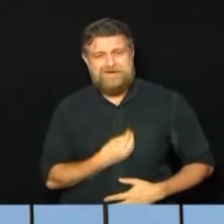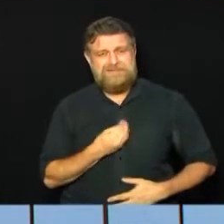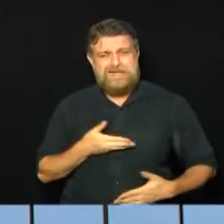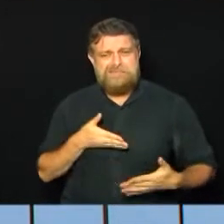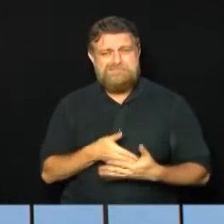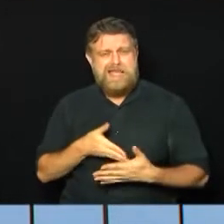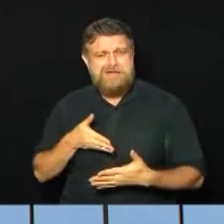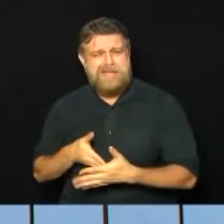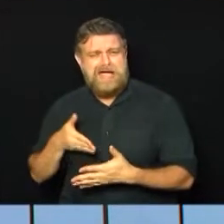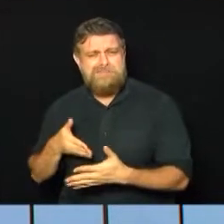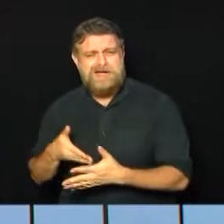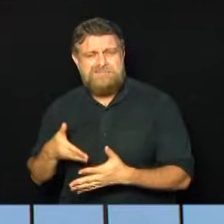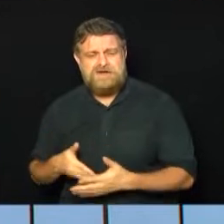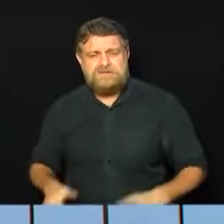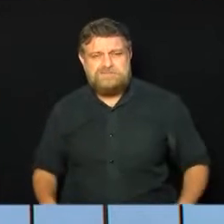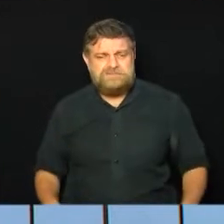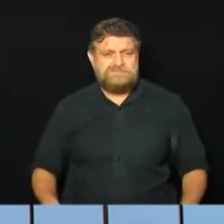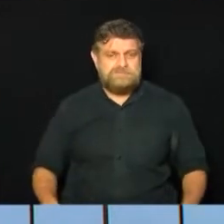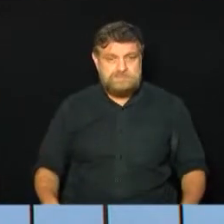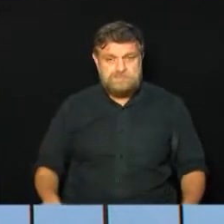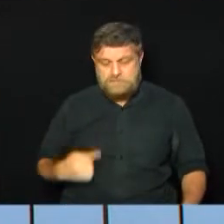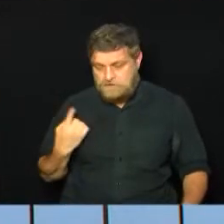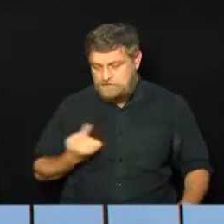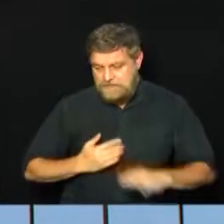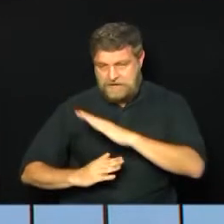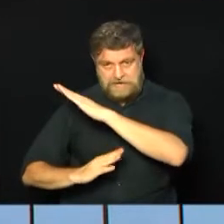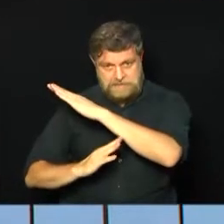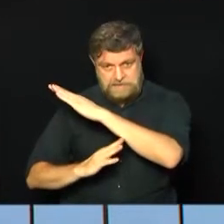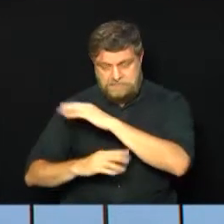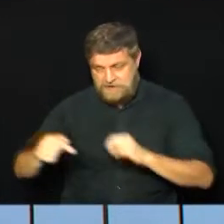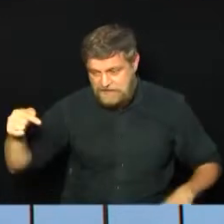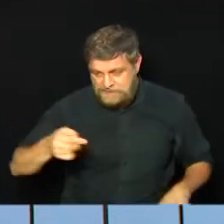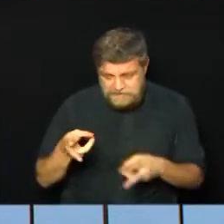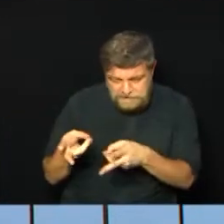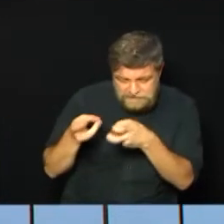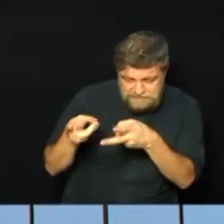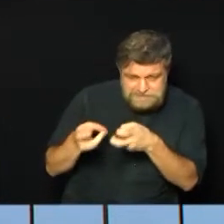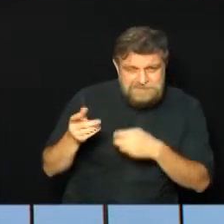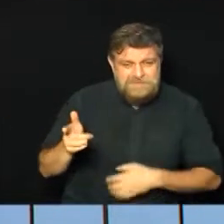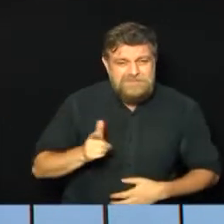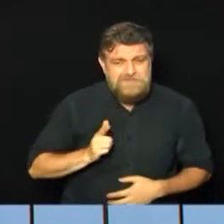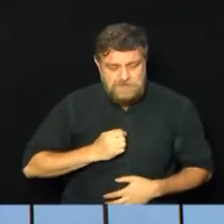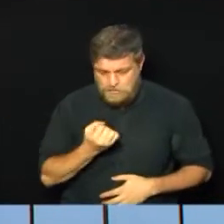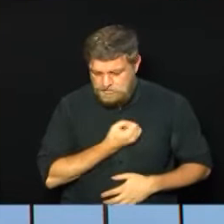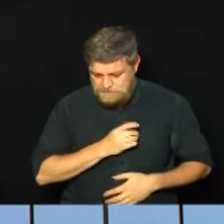a máquina, é infindável. Então, quando a gente pegou a Câmara de Campinas aqui, viu que existem, eu não sei falar os